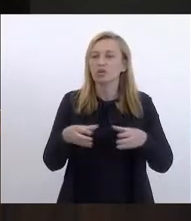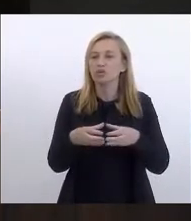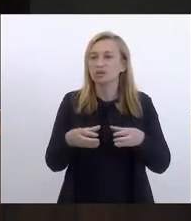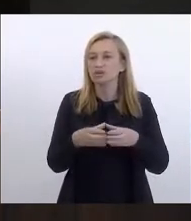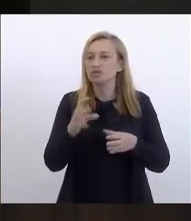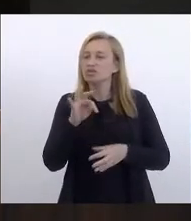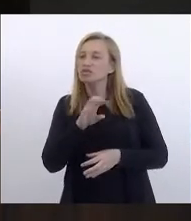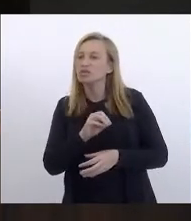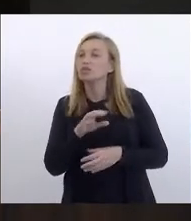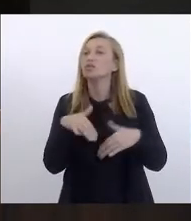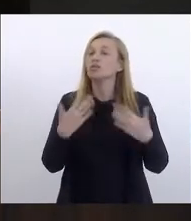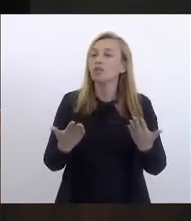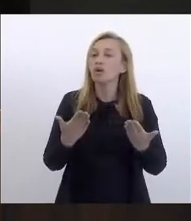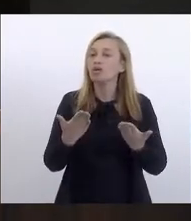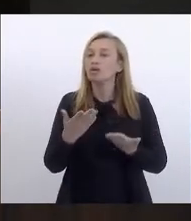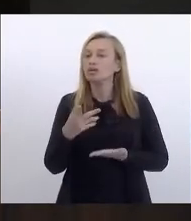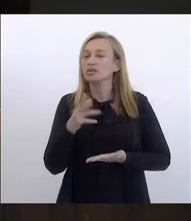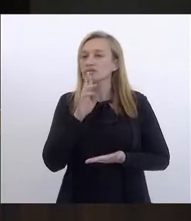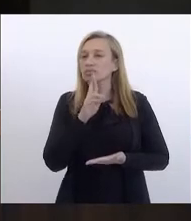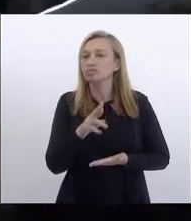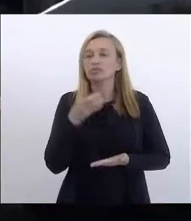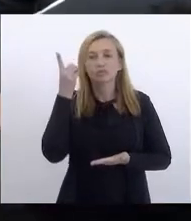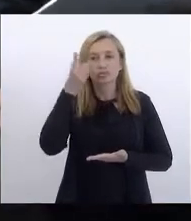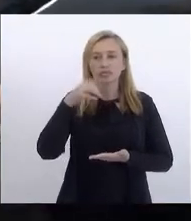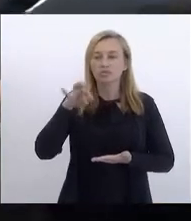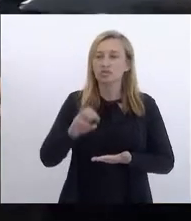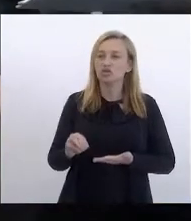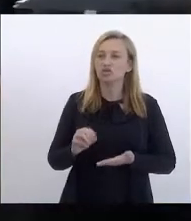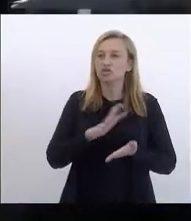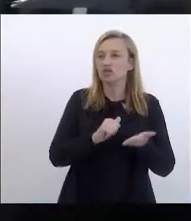de imensos condicionais e vetos qual vai o parecer deputado Marcelo Dino